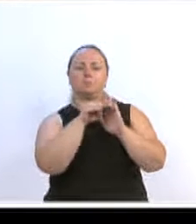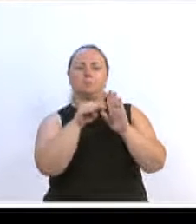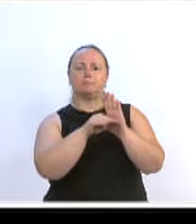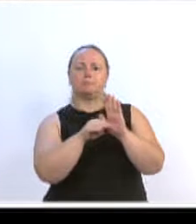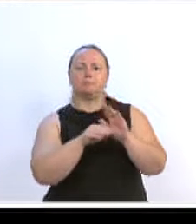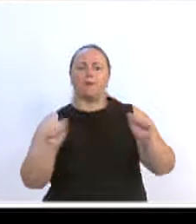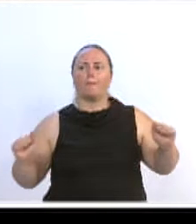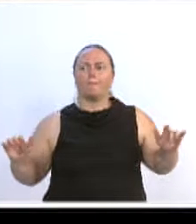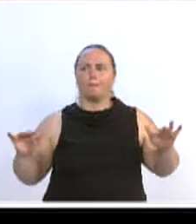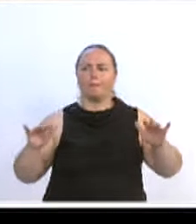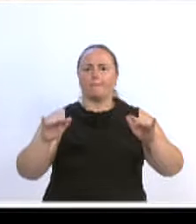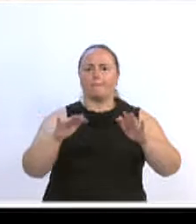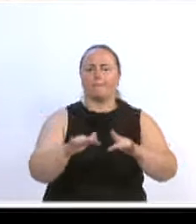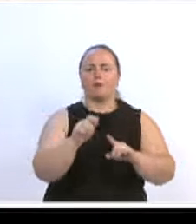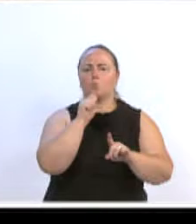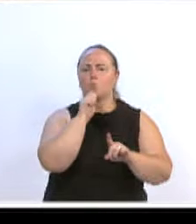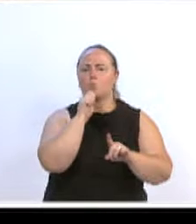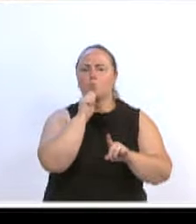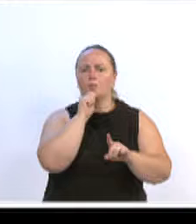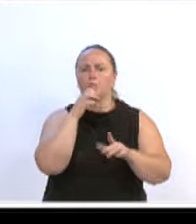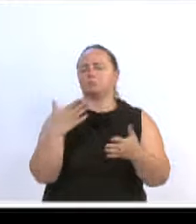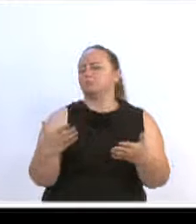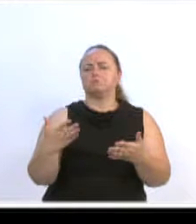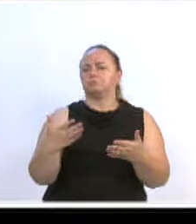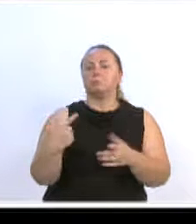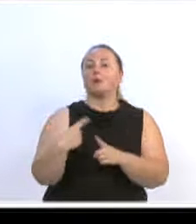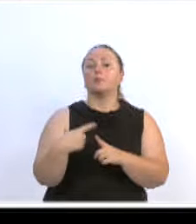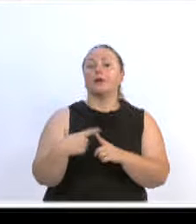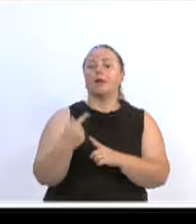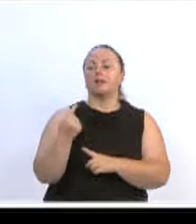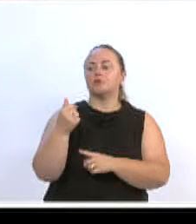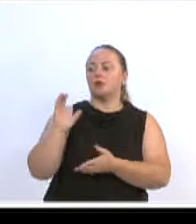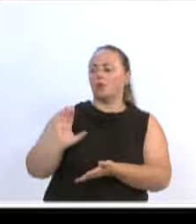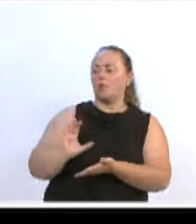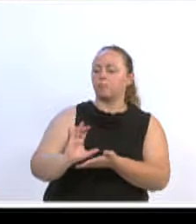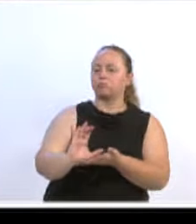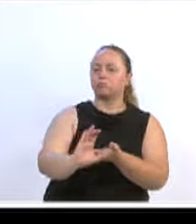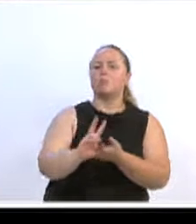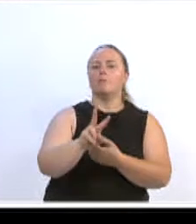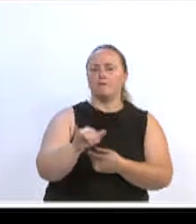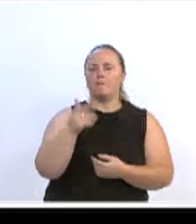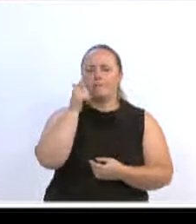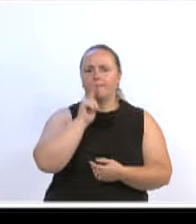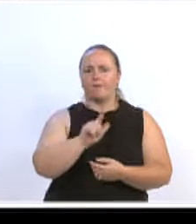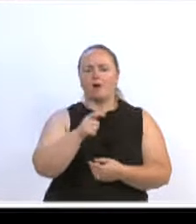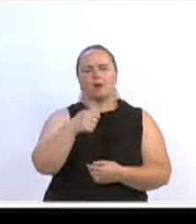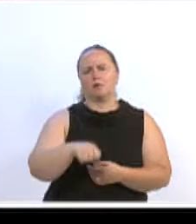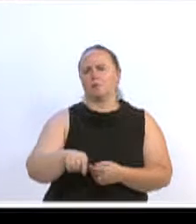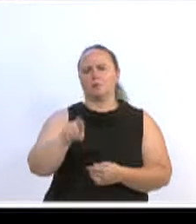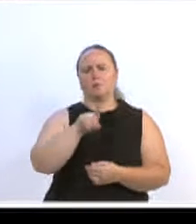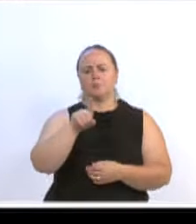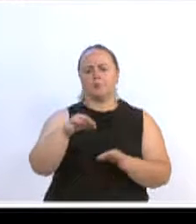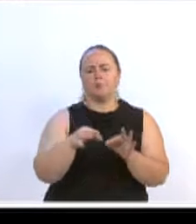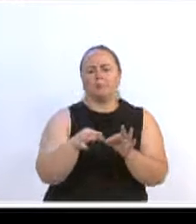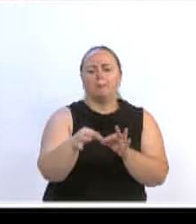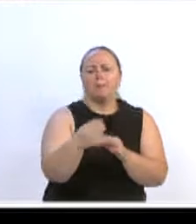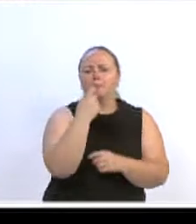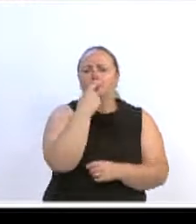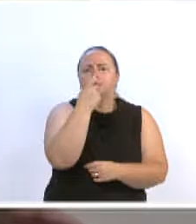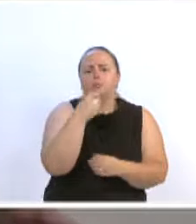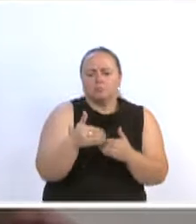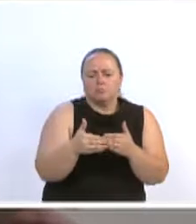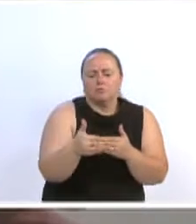mutirão até porque se eles têm dinheiro para pagar à vista também não vejo necessidade uma rua pequena de 100 metros ou em